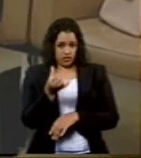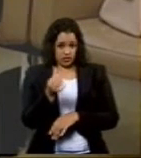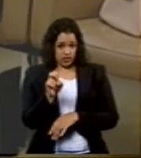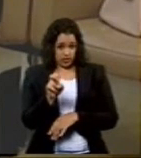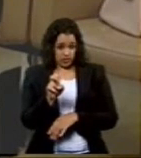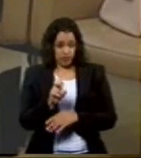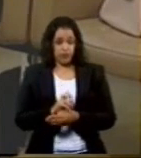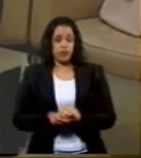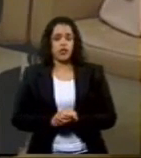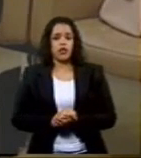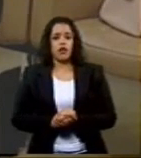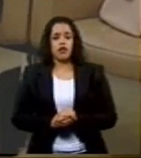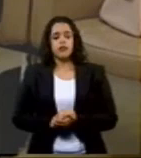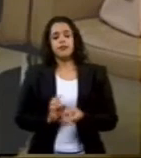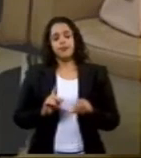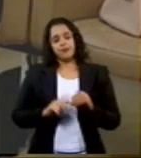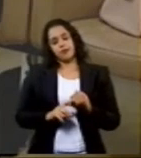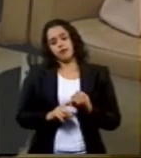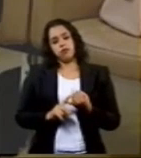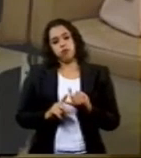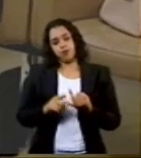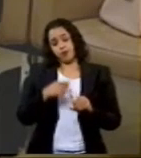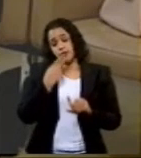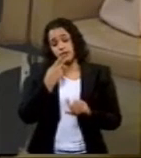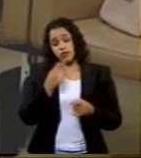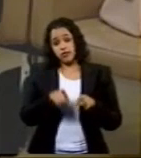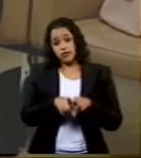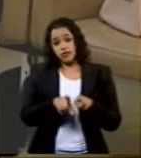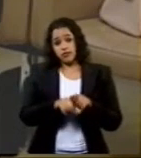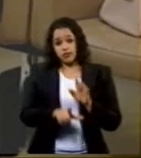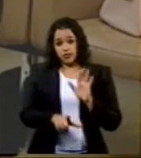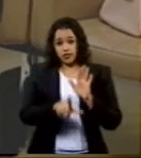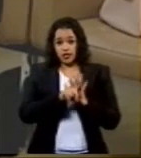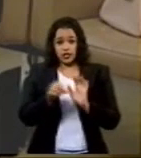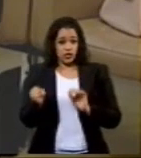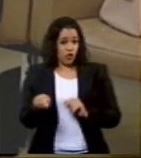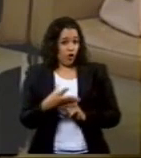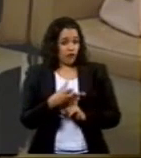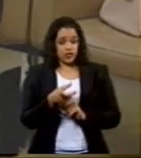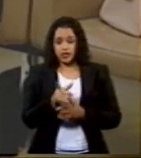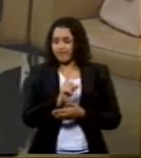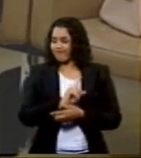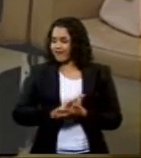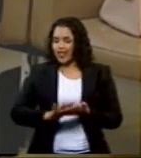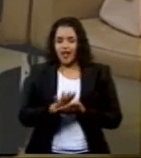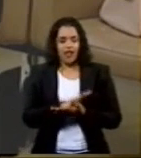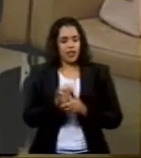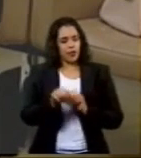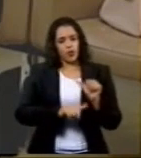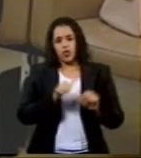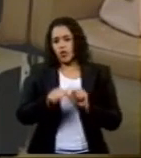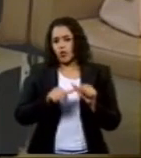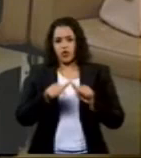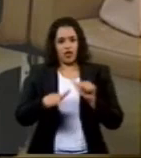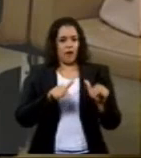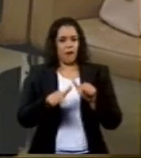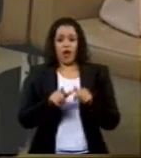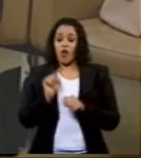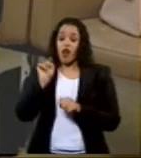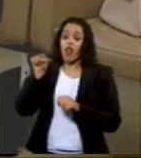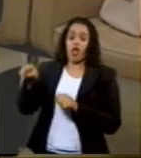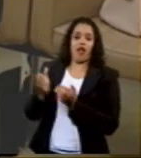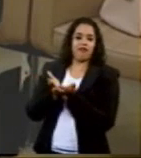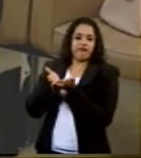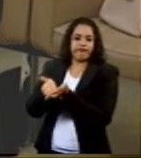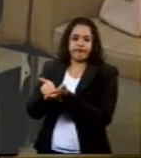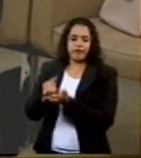4.860/65. Dizer também que essas leis novas, elas não mudaram o trabalho no porto, o trabalho